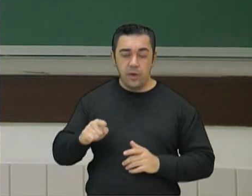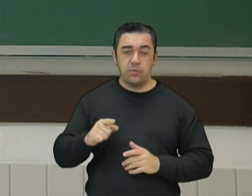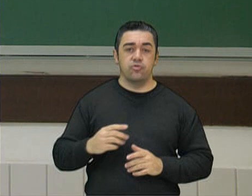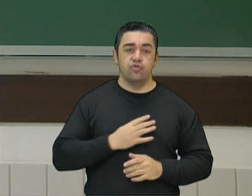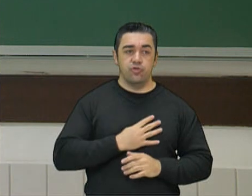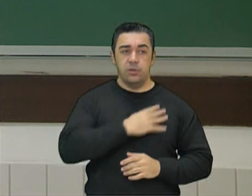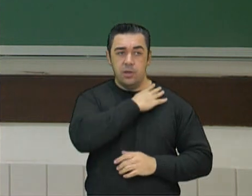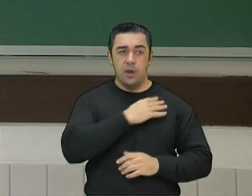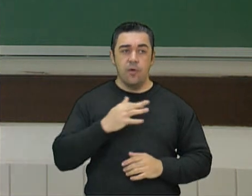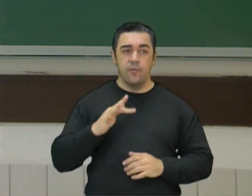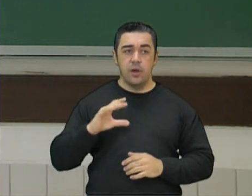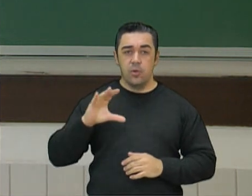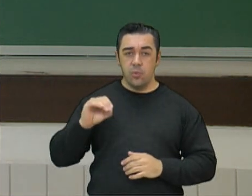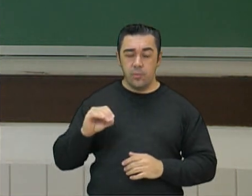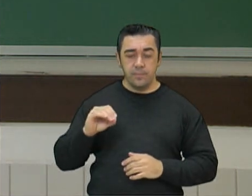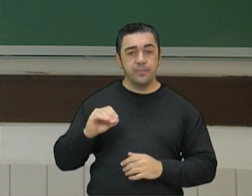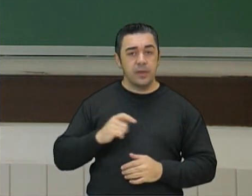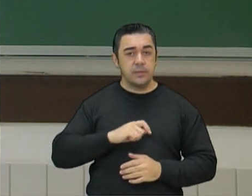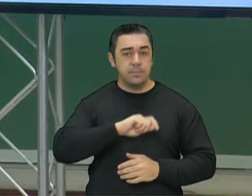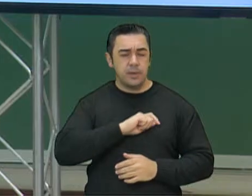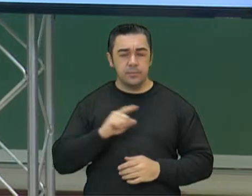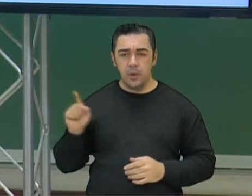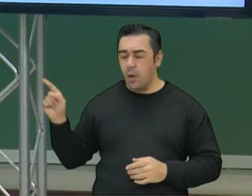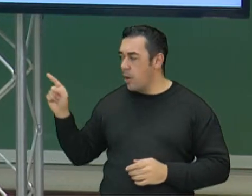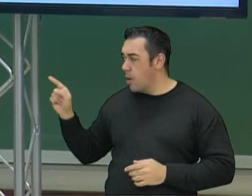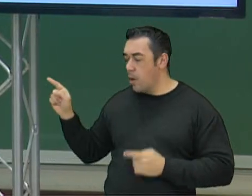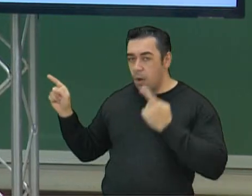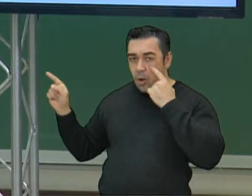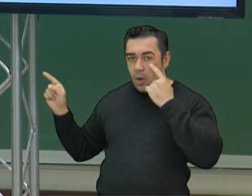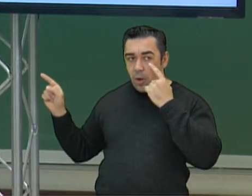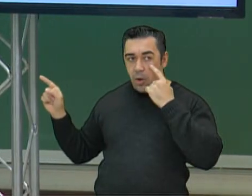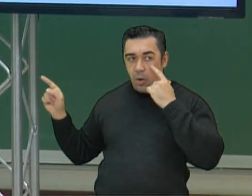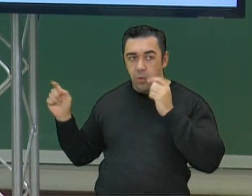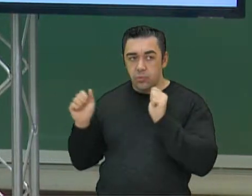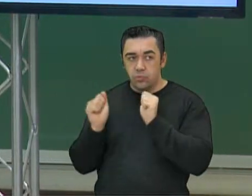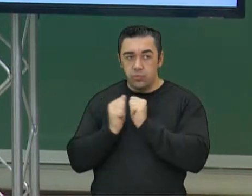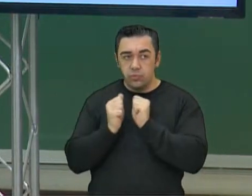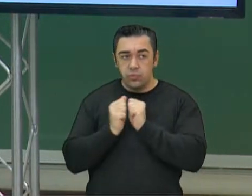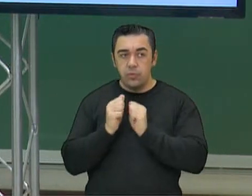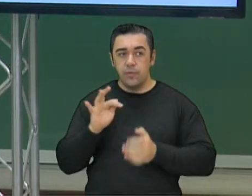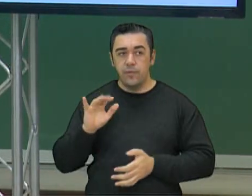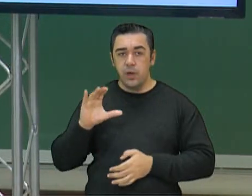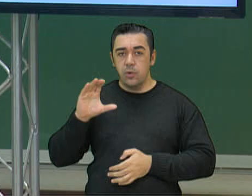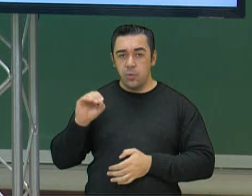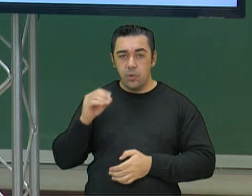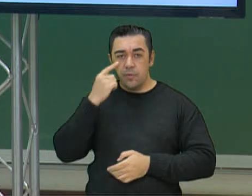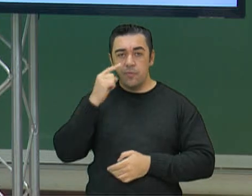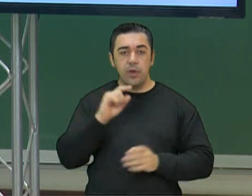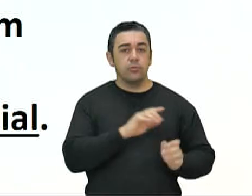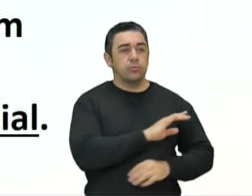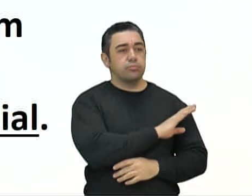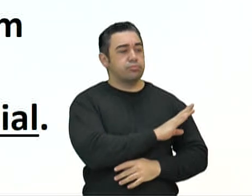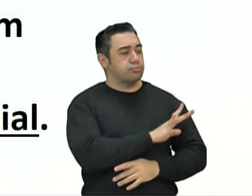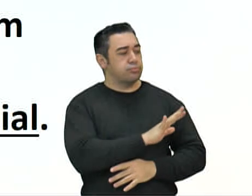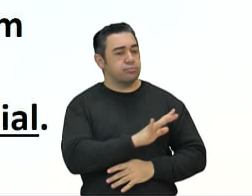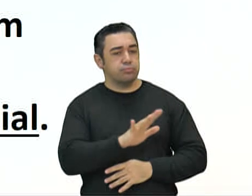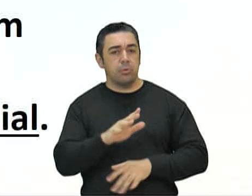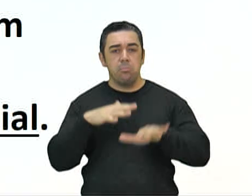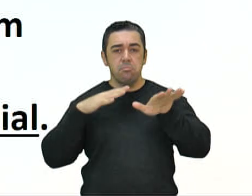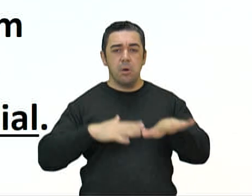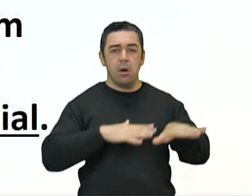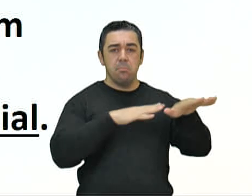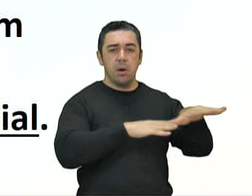Franco na Espanha. Aqui você tem uma imagem que mostra o general Francisco Franco vendo um desfile militar, uma